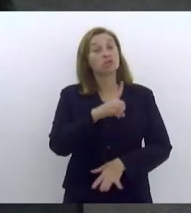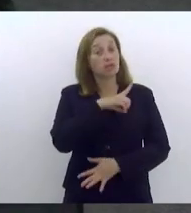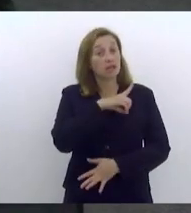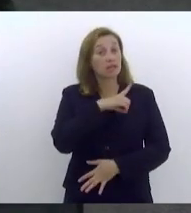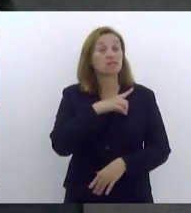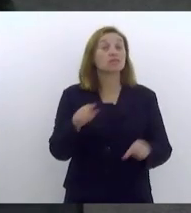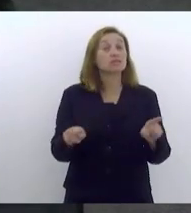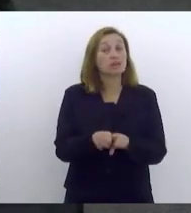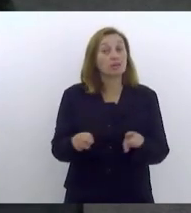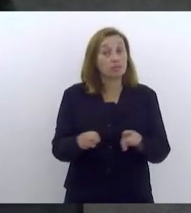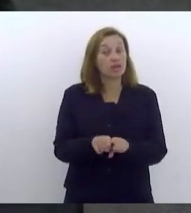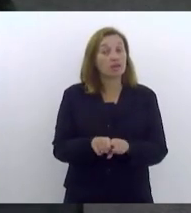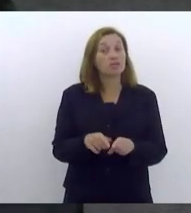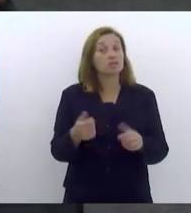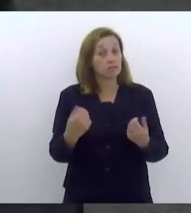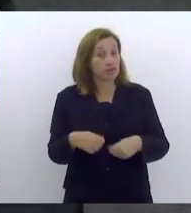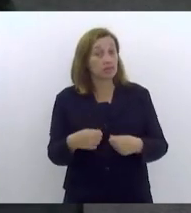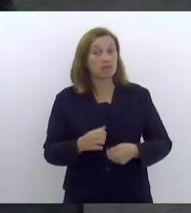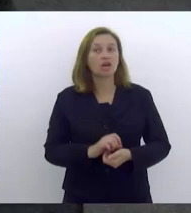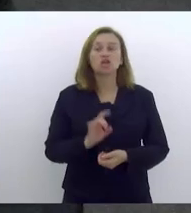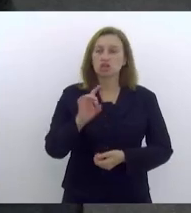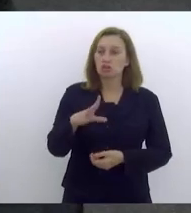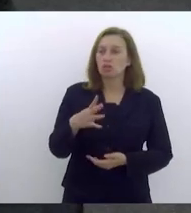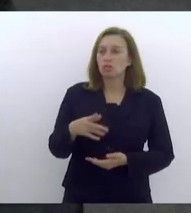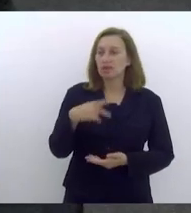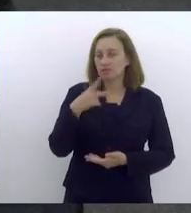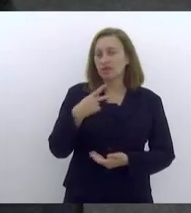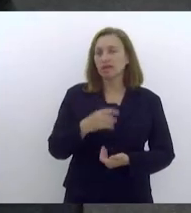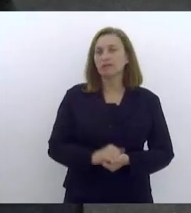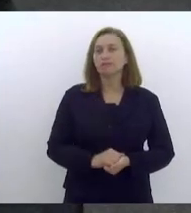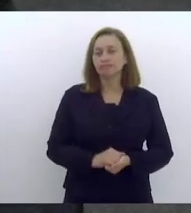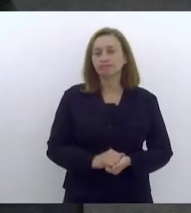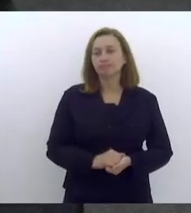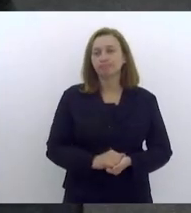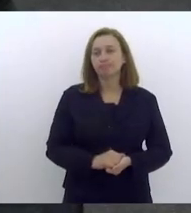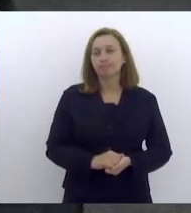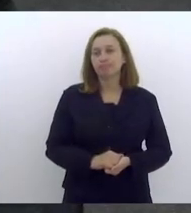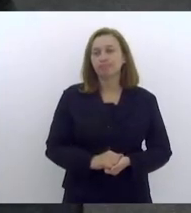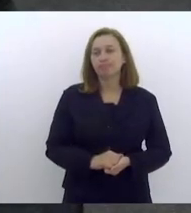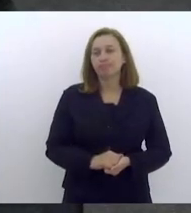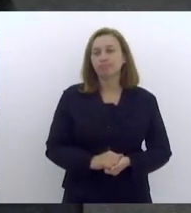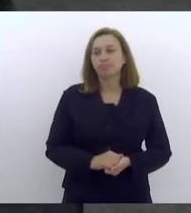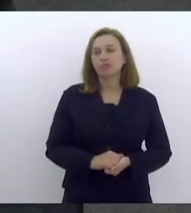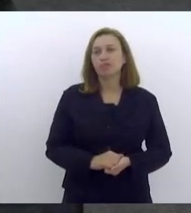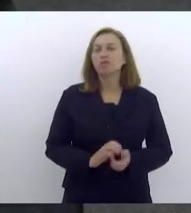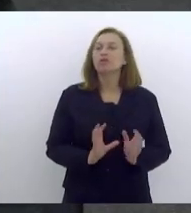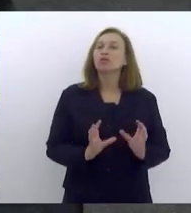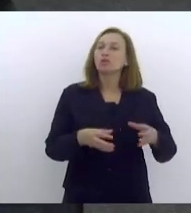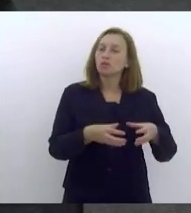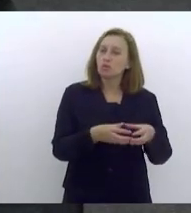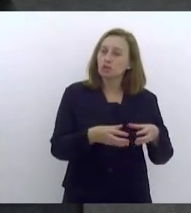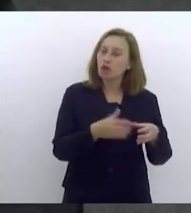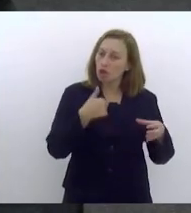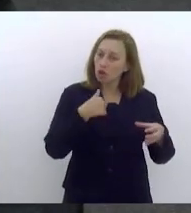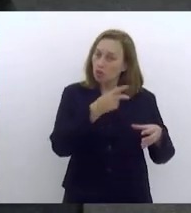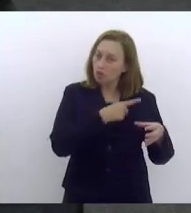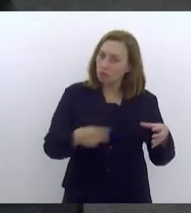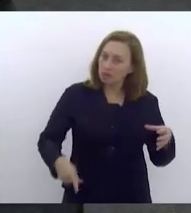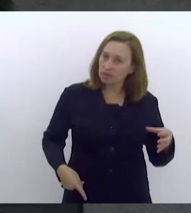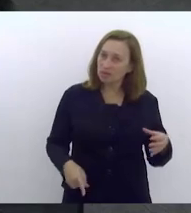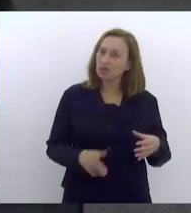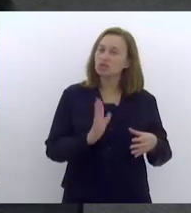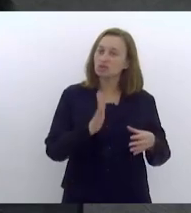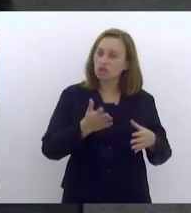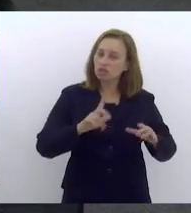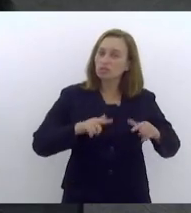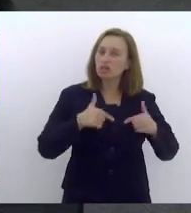também necessária. Então, é só para deixar esse aviso que os membros da comissão e eu, como presidente, já estamos